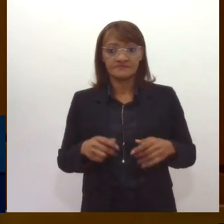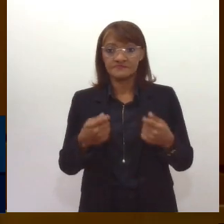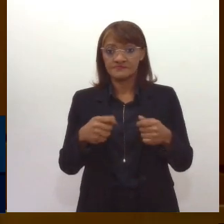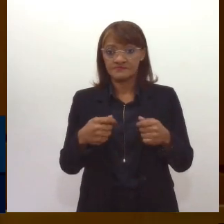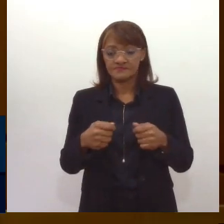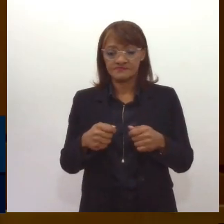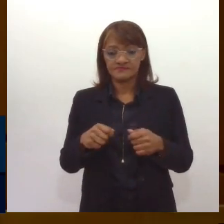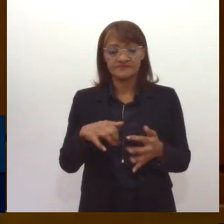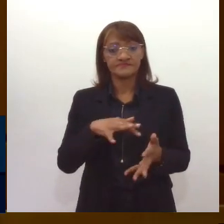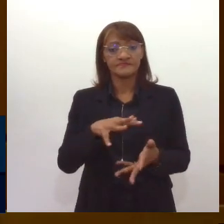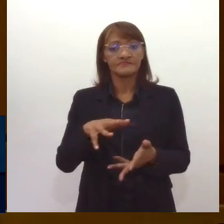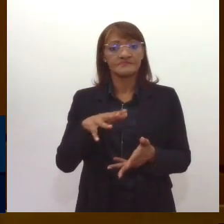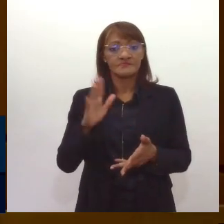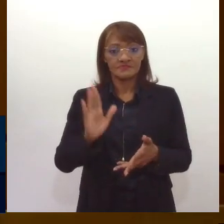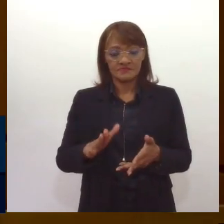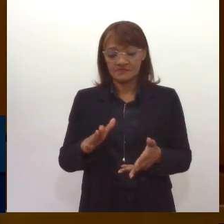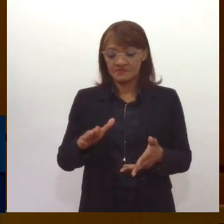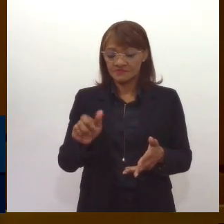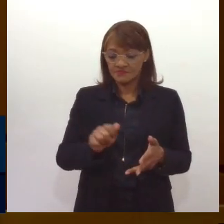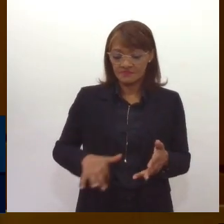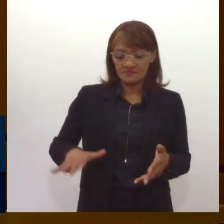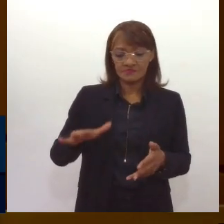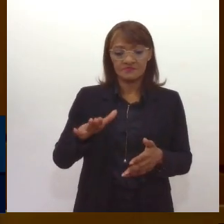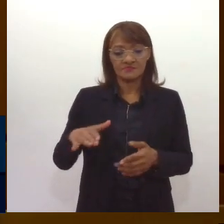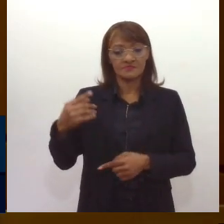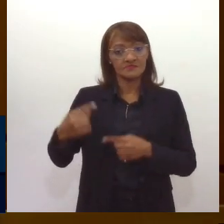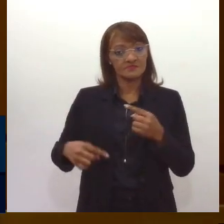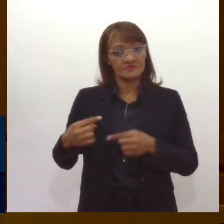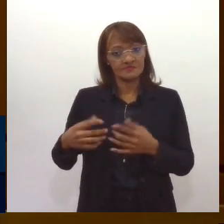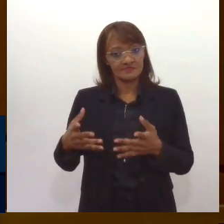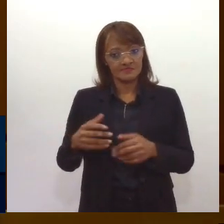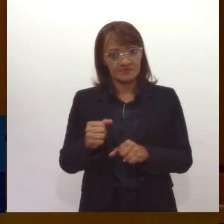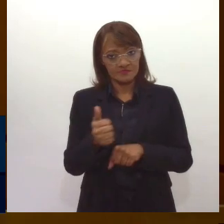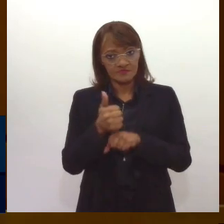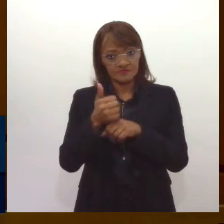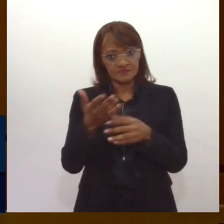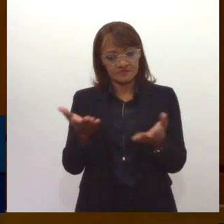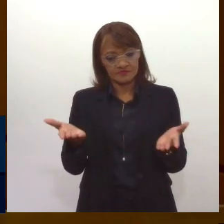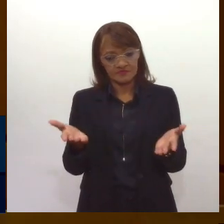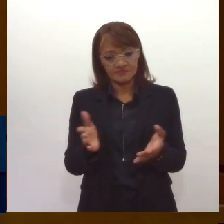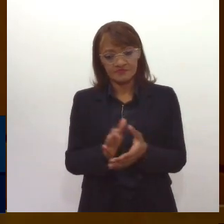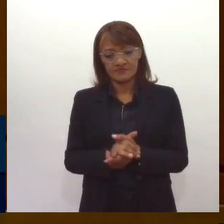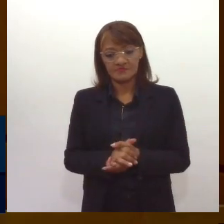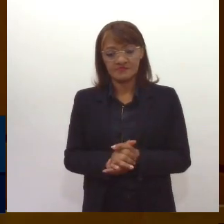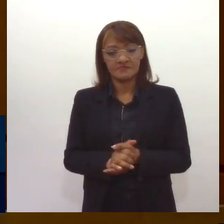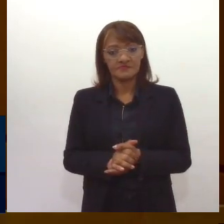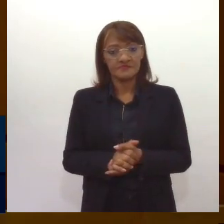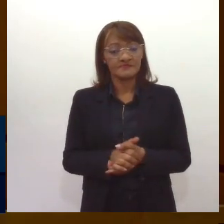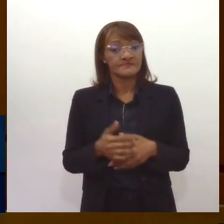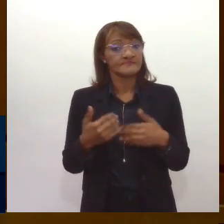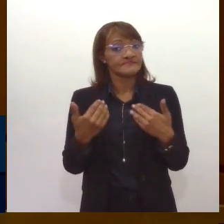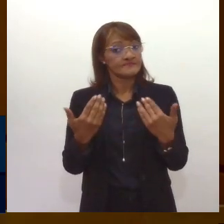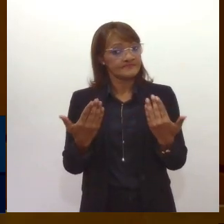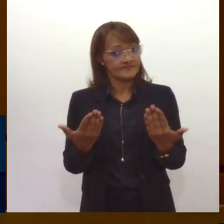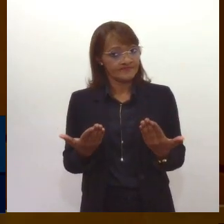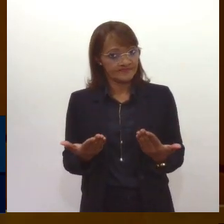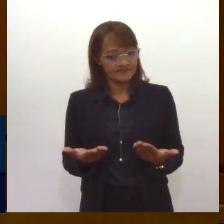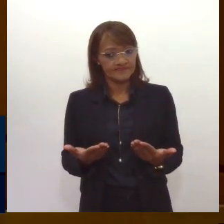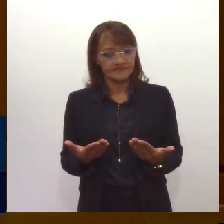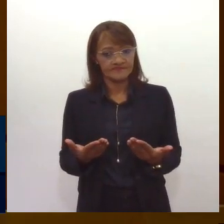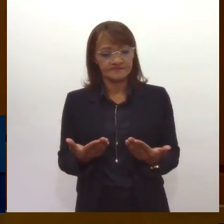políticas públicas efetivas. Então, é isso. Quando a gente faz